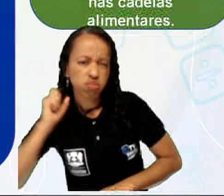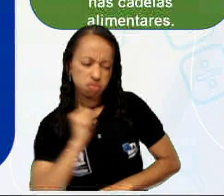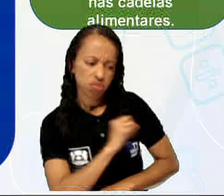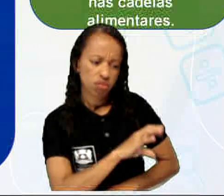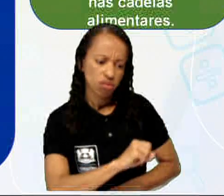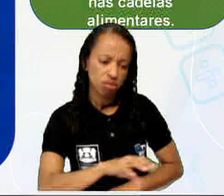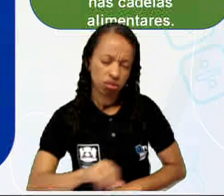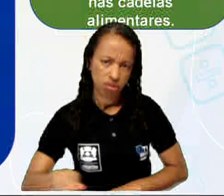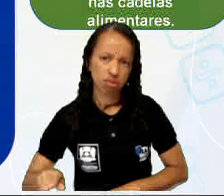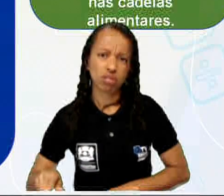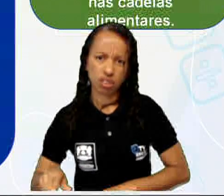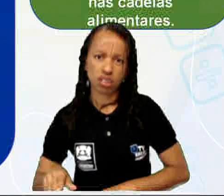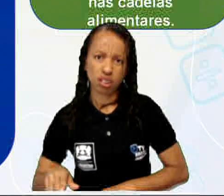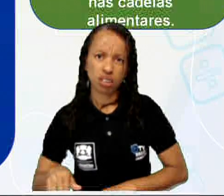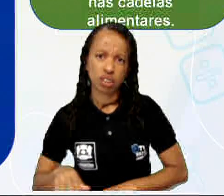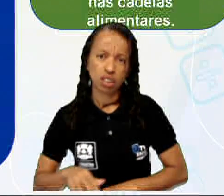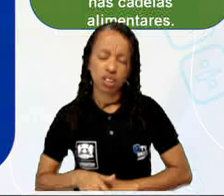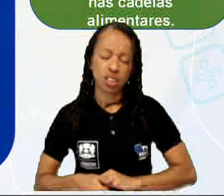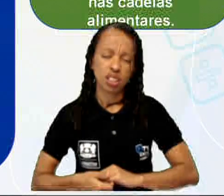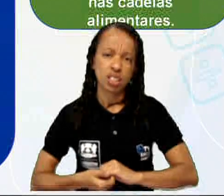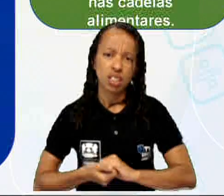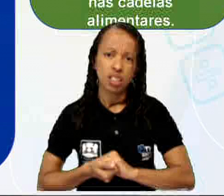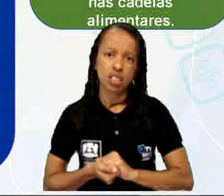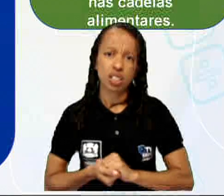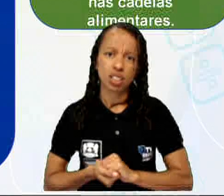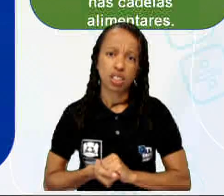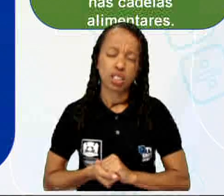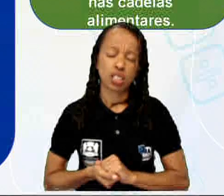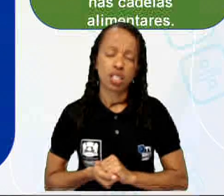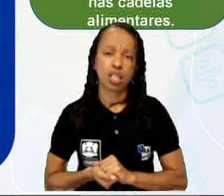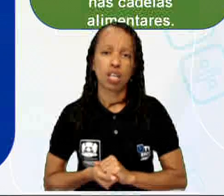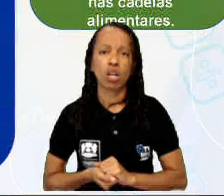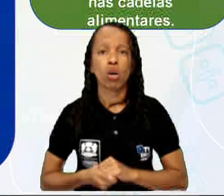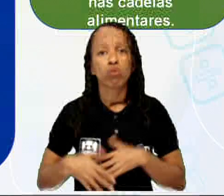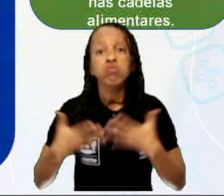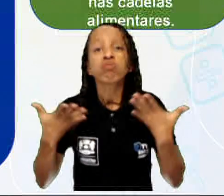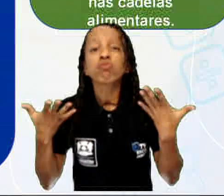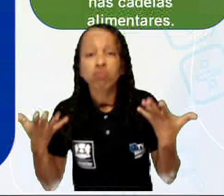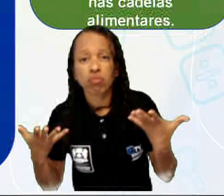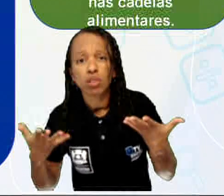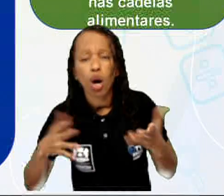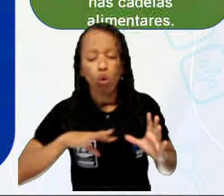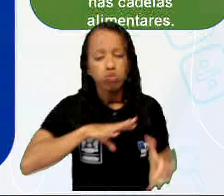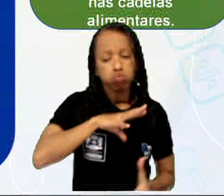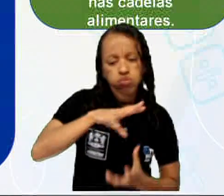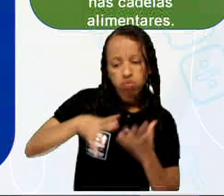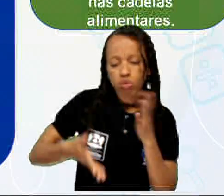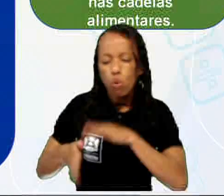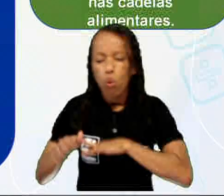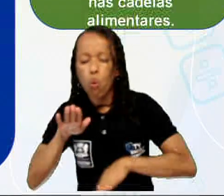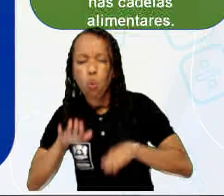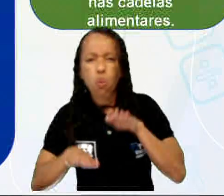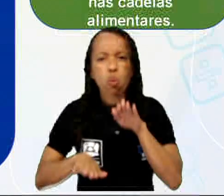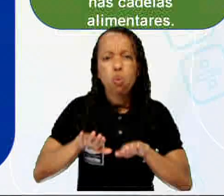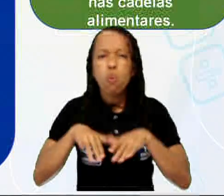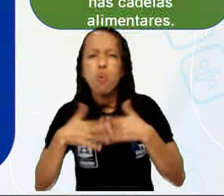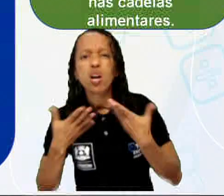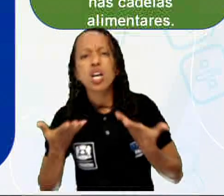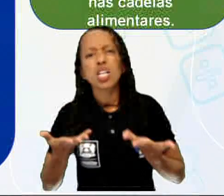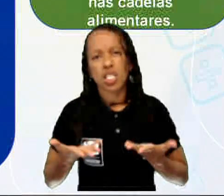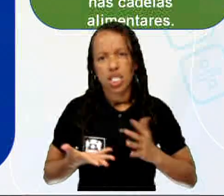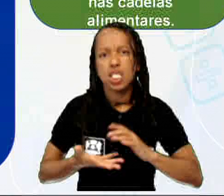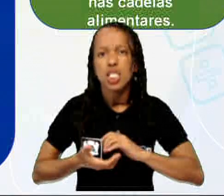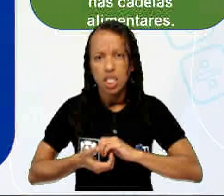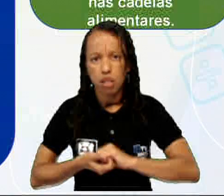pelo homem, causa um desequilíbrio muito grande, certo? A poluição das águas diminui o